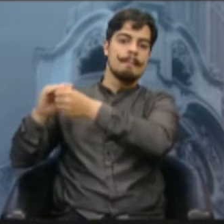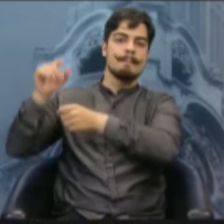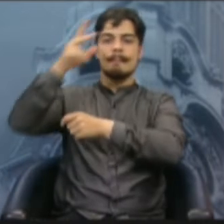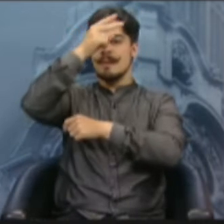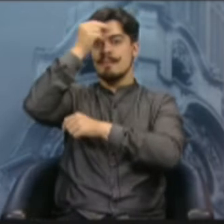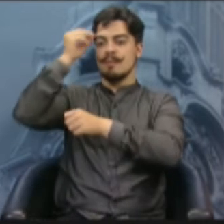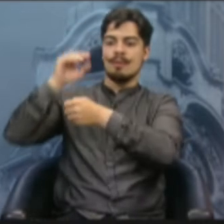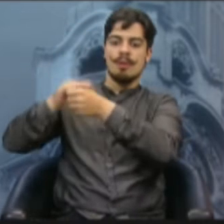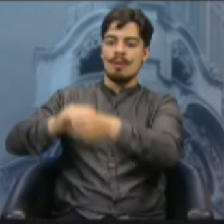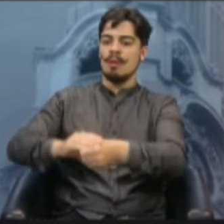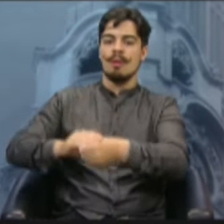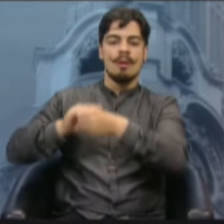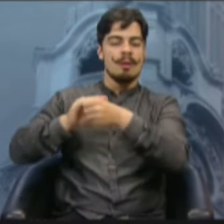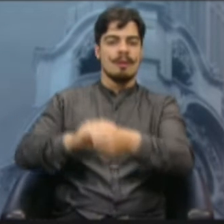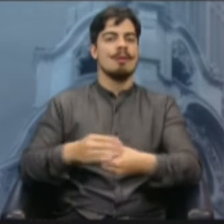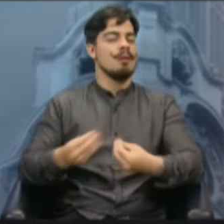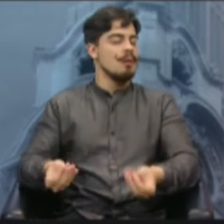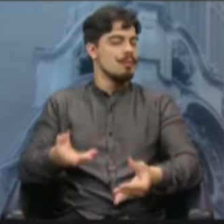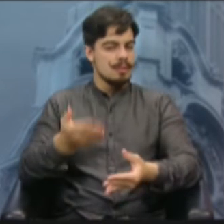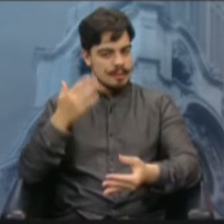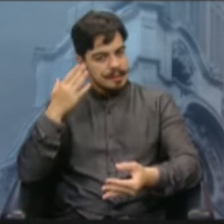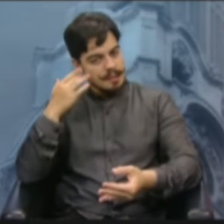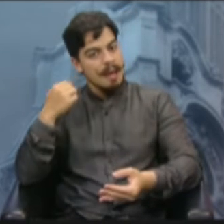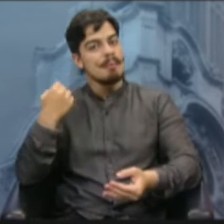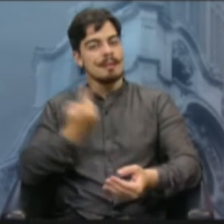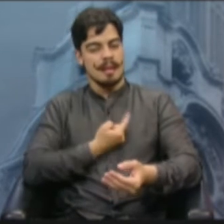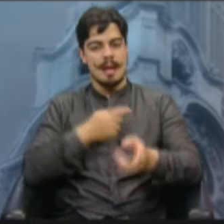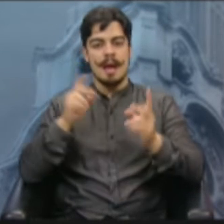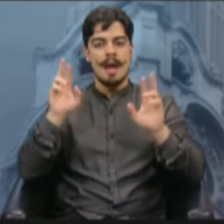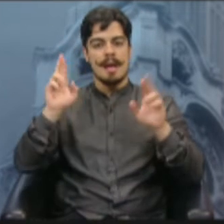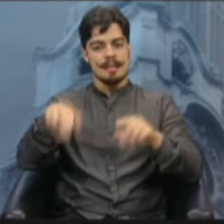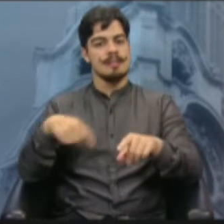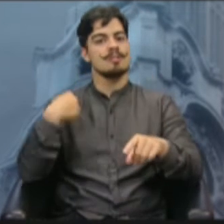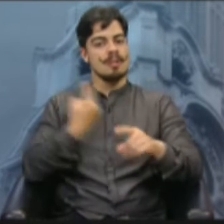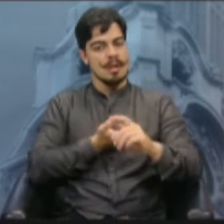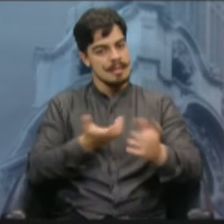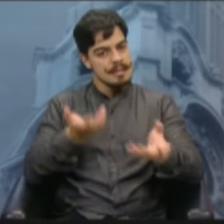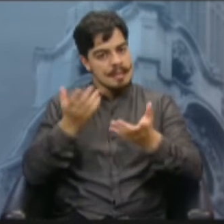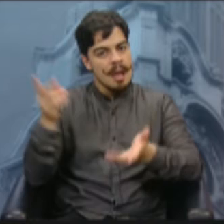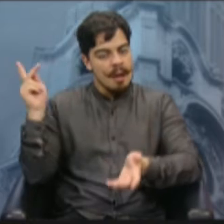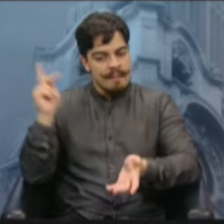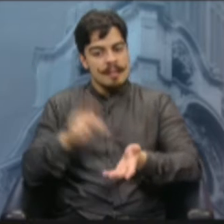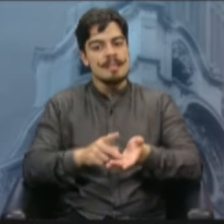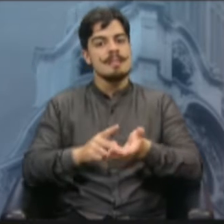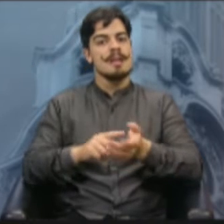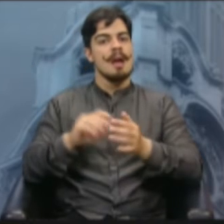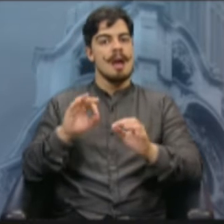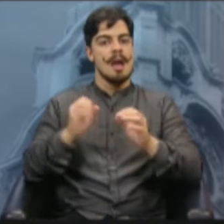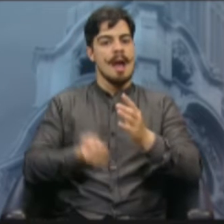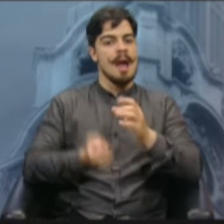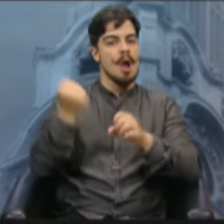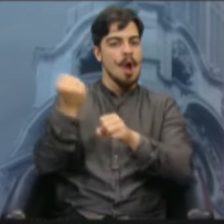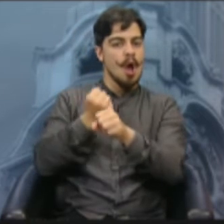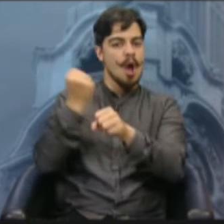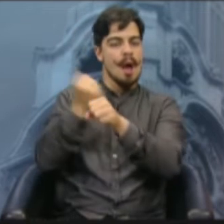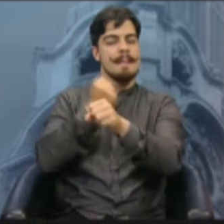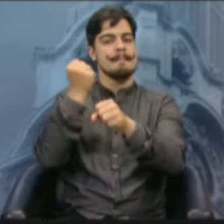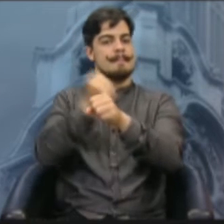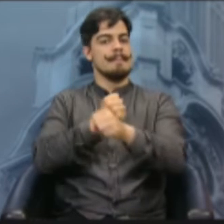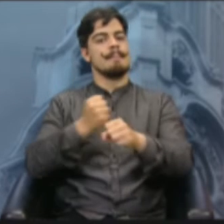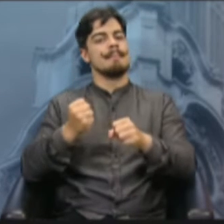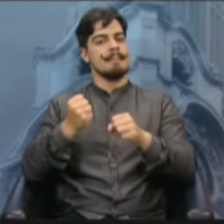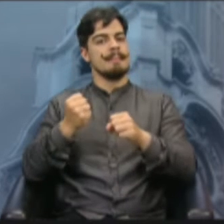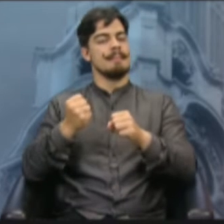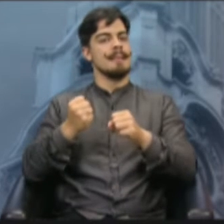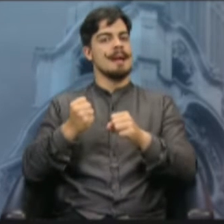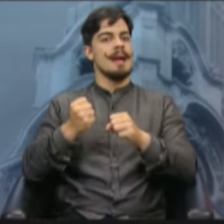que tem toda a razão do mundo, e nós, enquanto gremistas, queremos muito que as obras da contrapartida do Projeto Arena saiam do papel, bem, mas não é